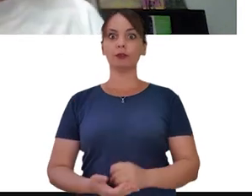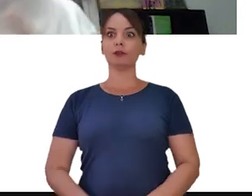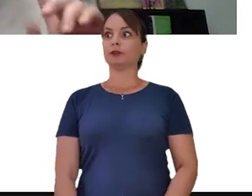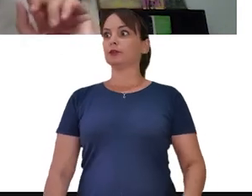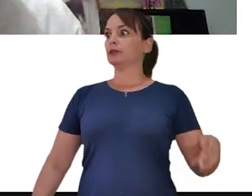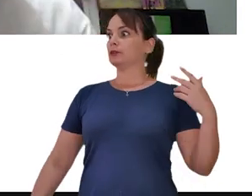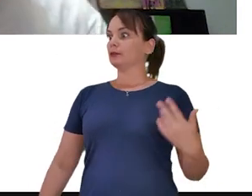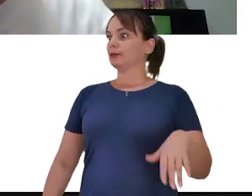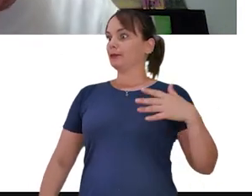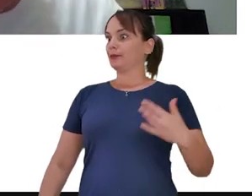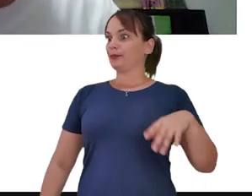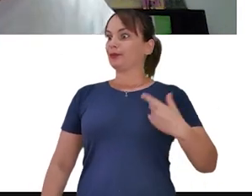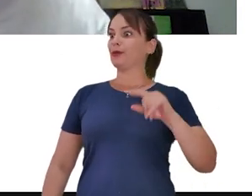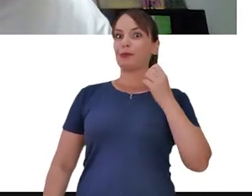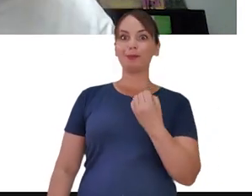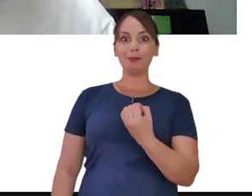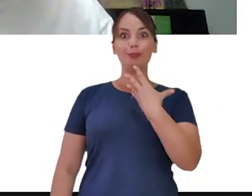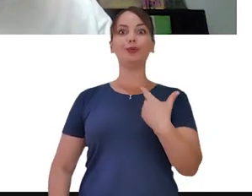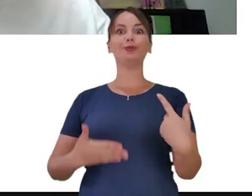Vixe, essa é uma boa pergunta.